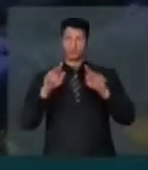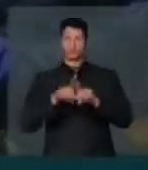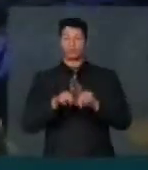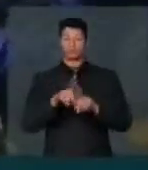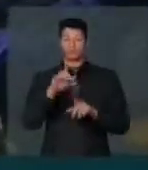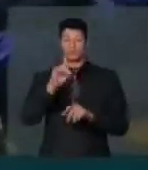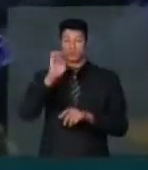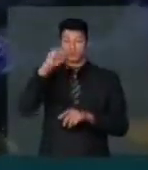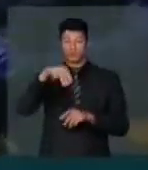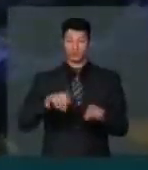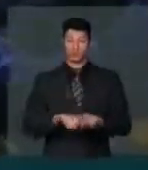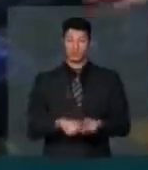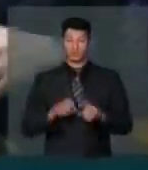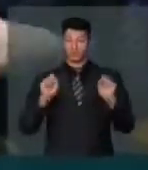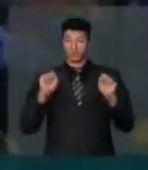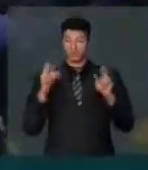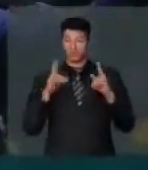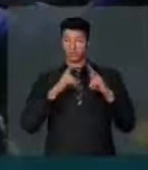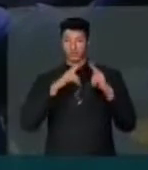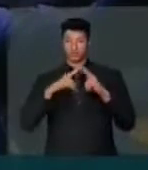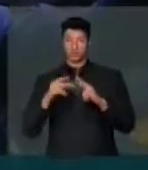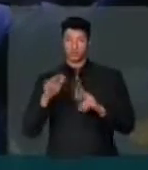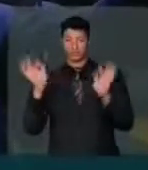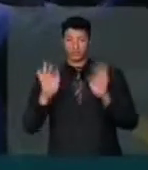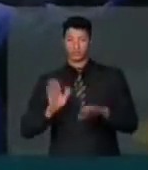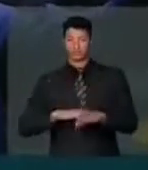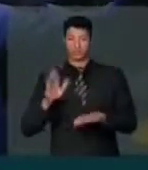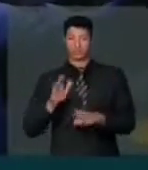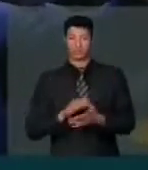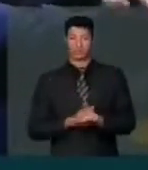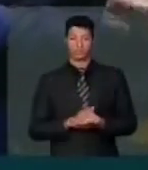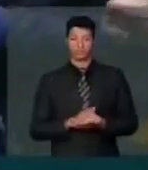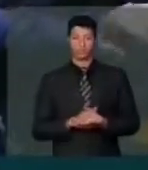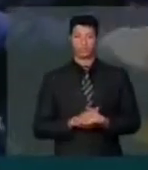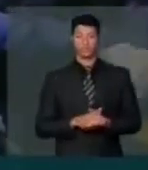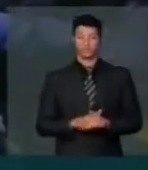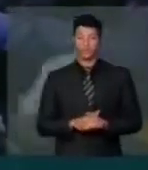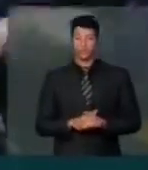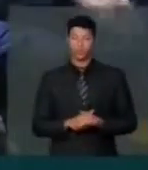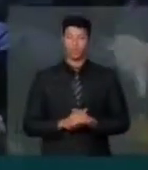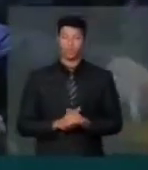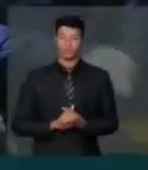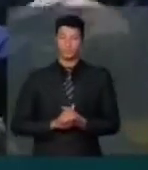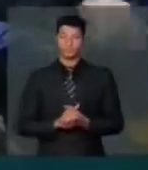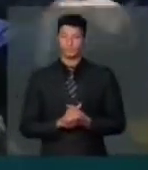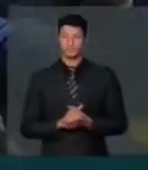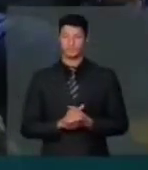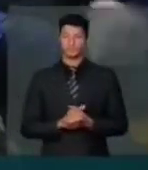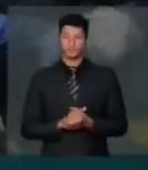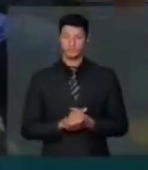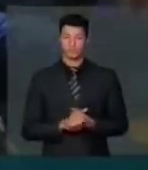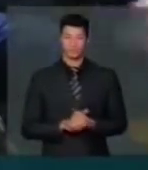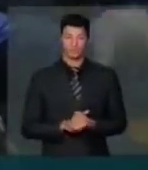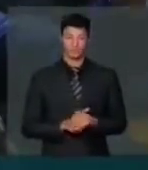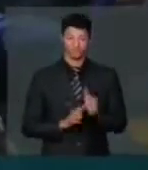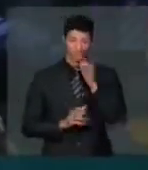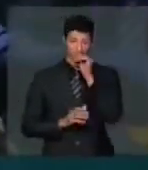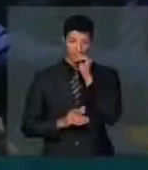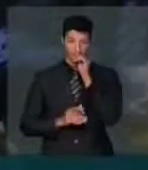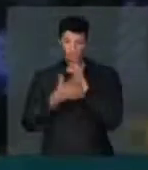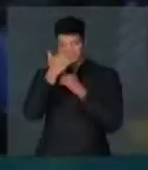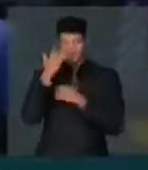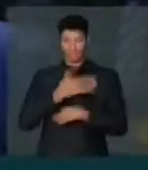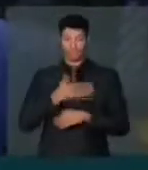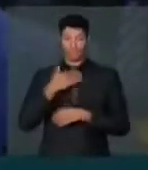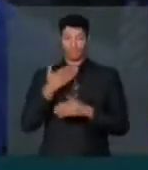muito do Democratas e dos meus pares, estou muito mais feliz aqui. E quero dizer que aqueles que têm a oportunidade de mudar vão